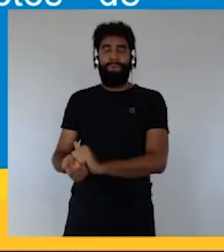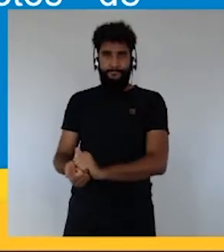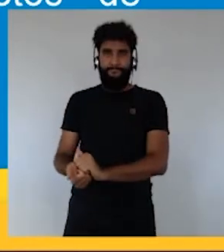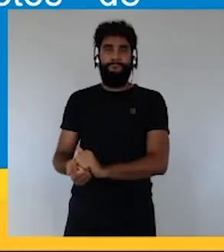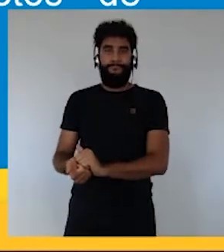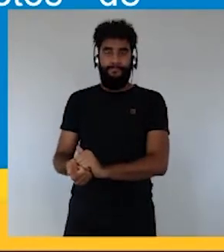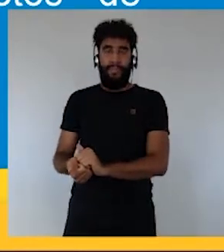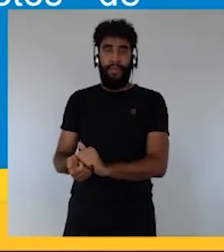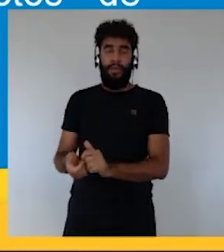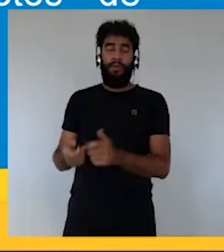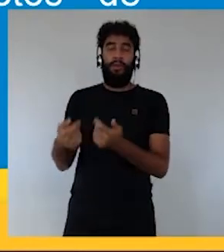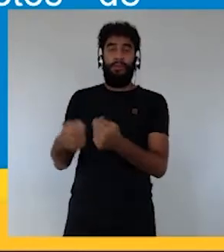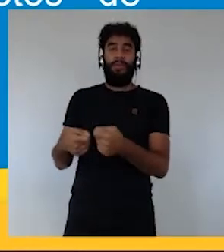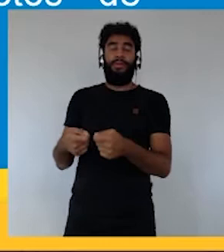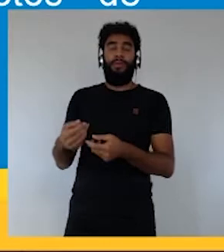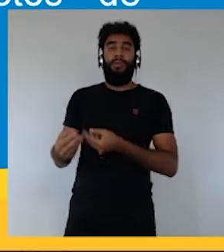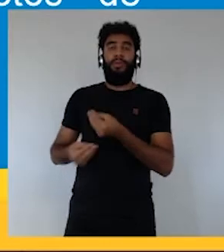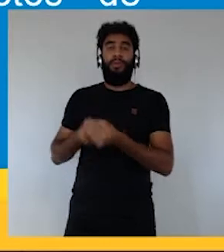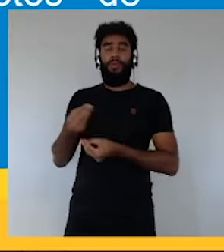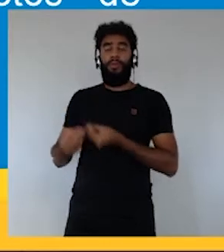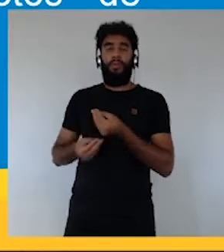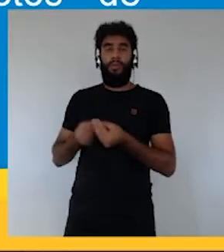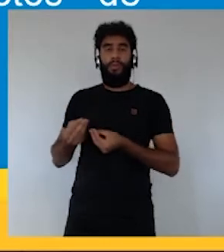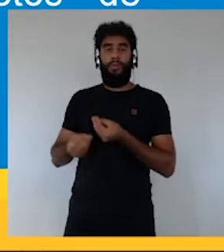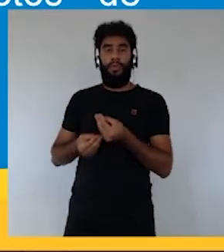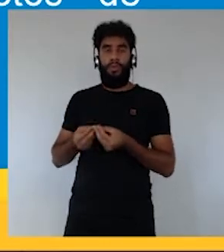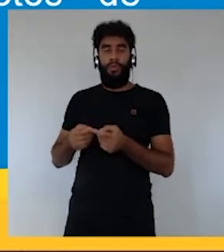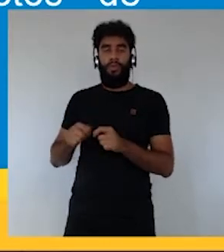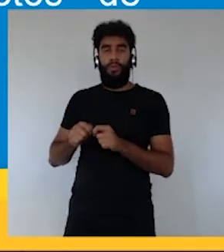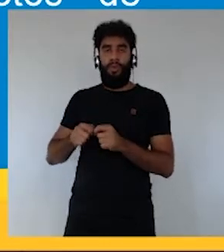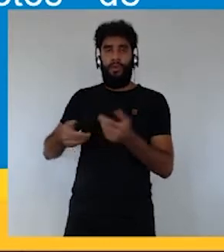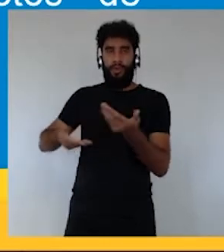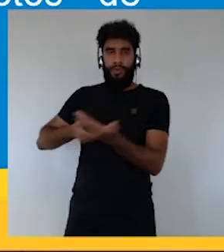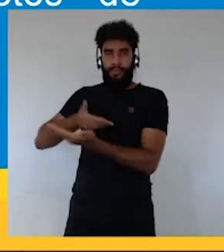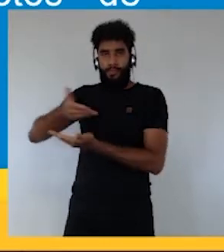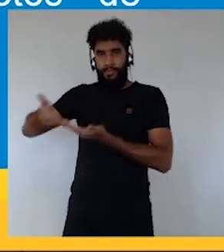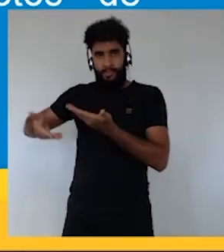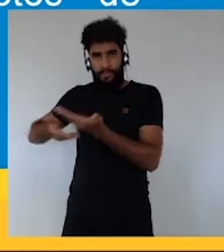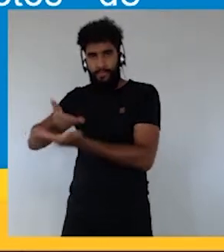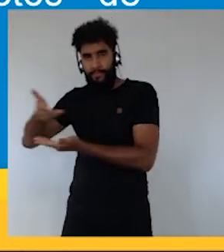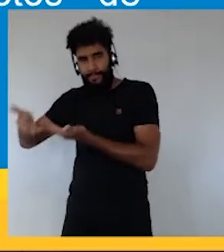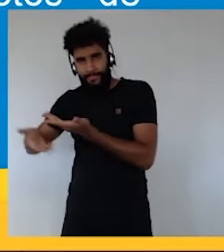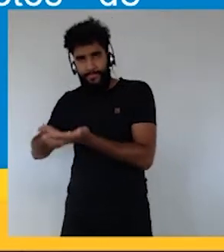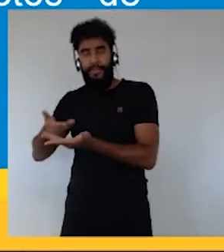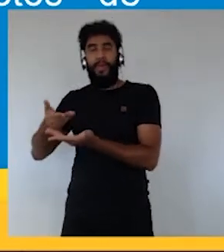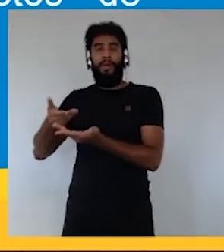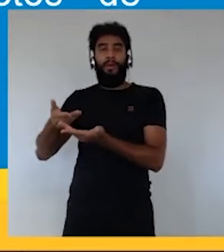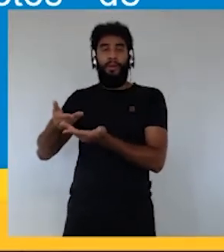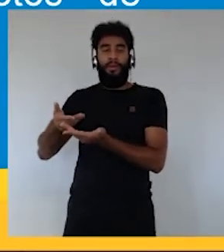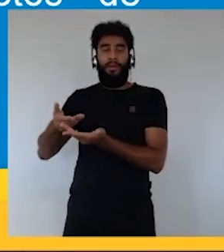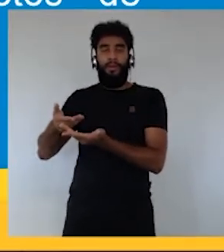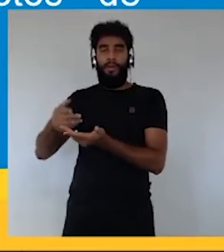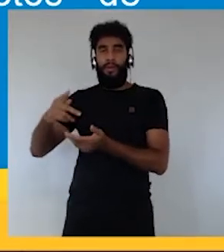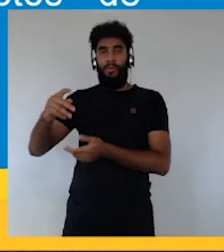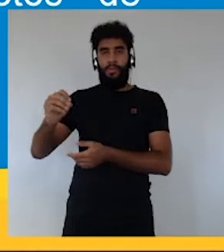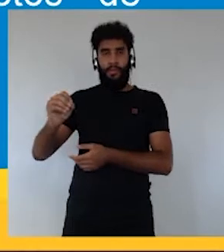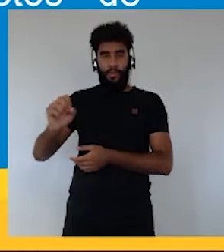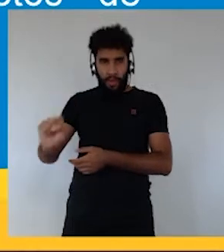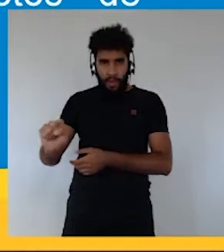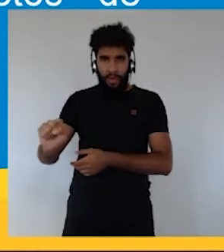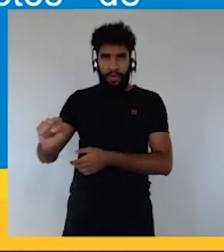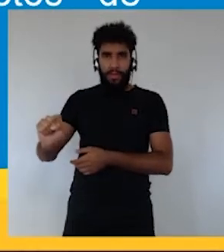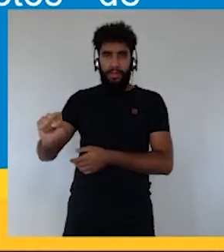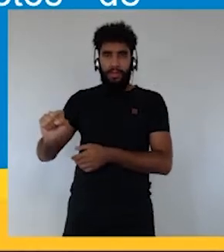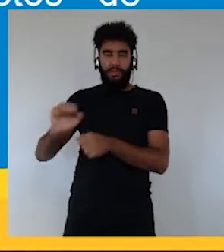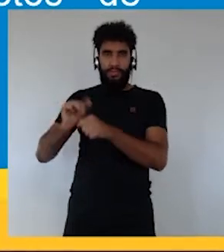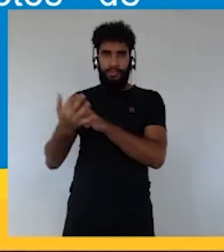você tinha que lidar, ou passou a ter que lidar com a realidade da arbitragem pós-pandemia da noite para o dia.